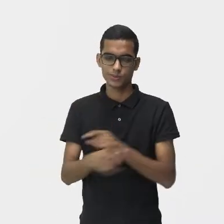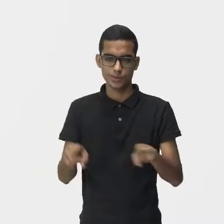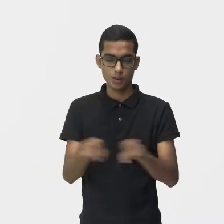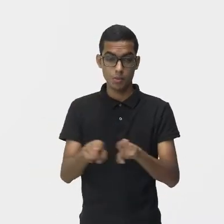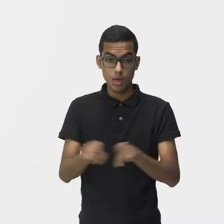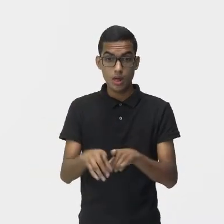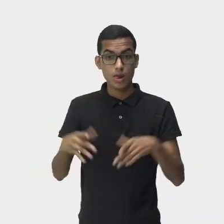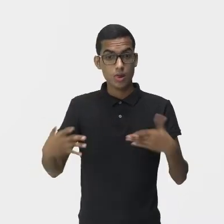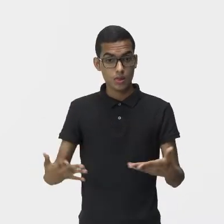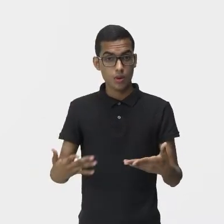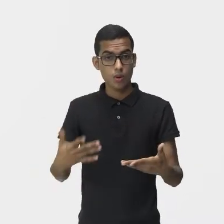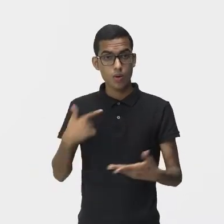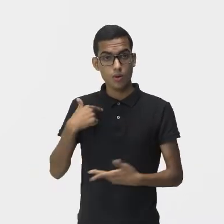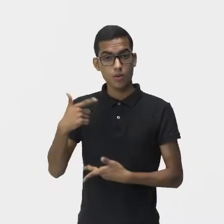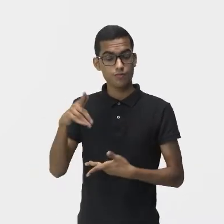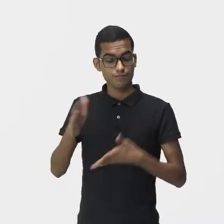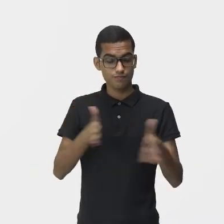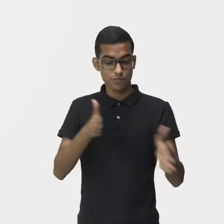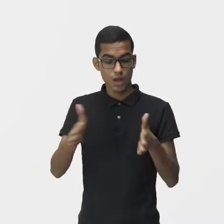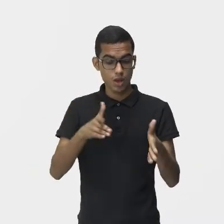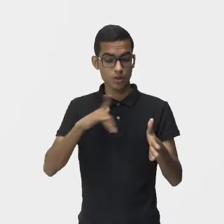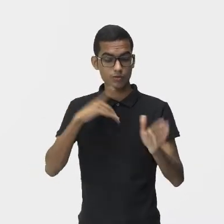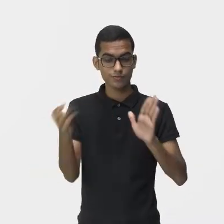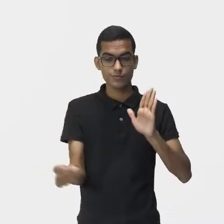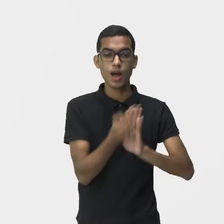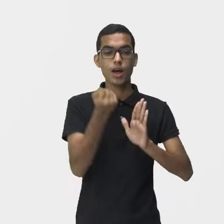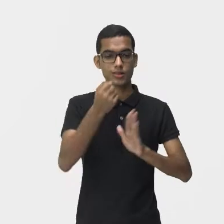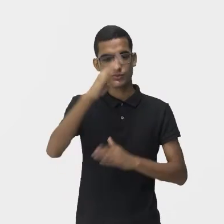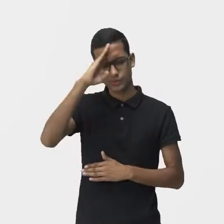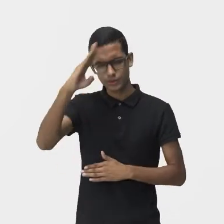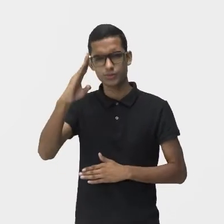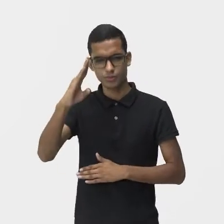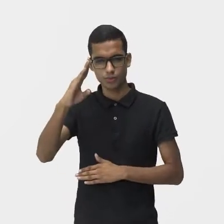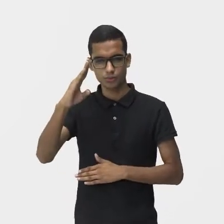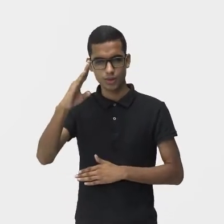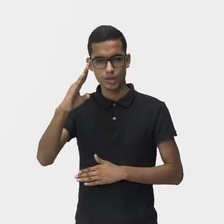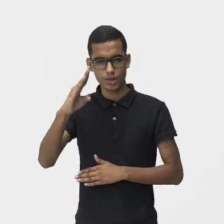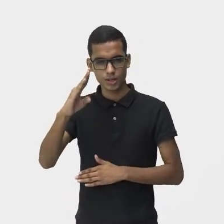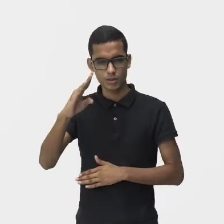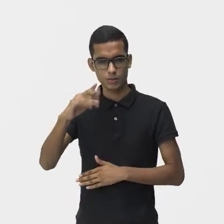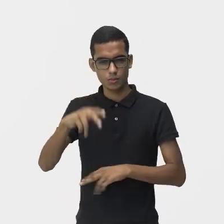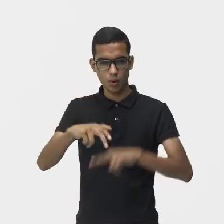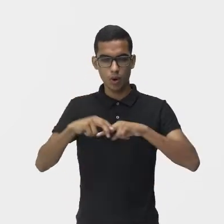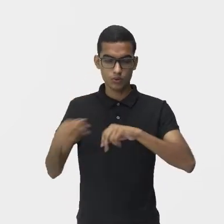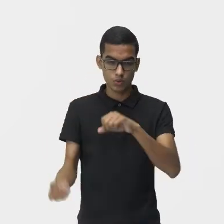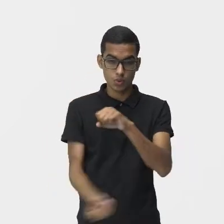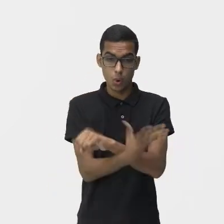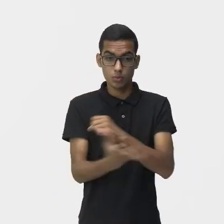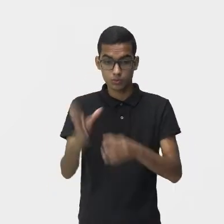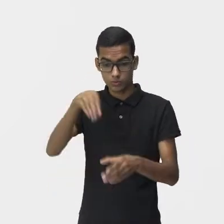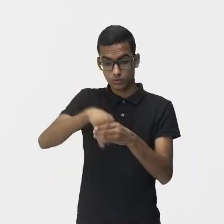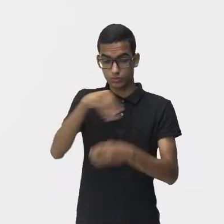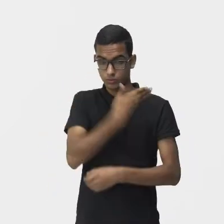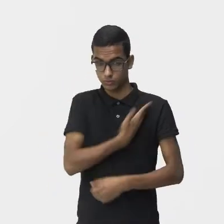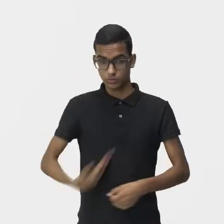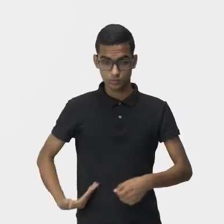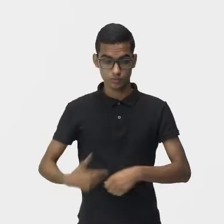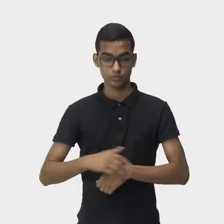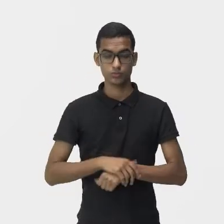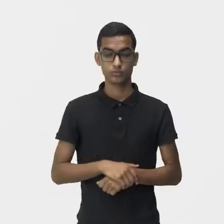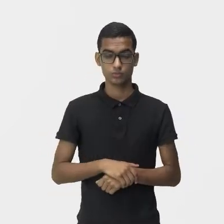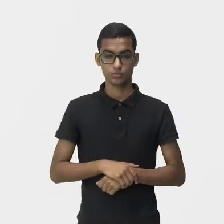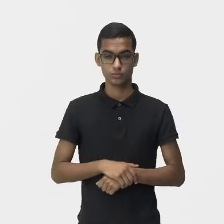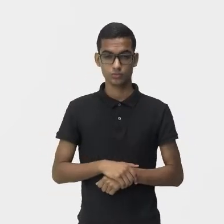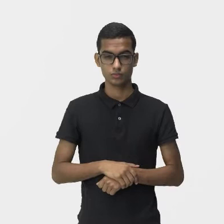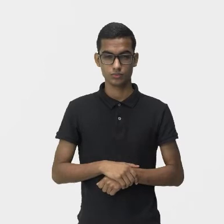marcado principalmente por denúncias de corrupção dentro desse governo. Então, o Estado tentava conter